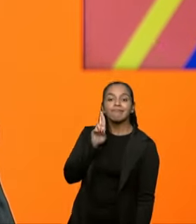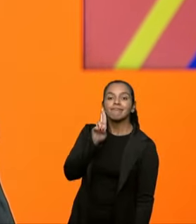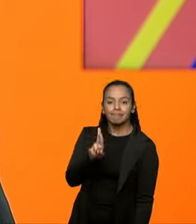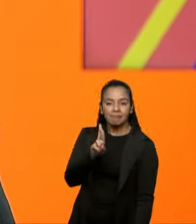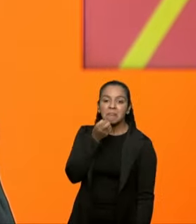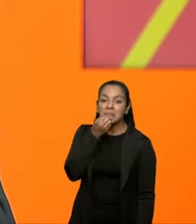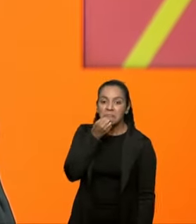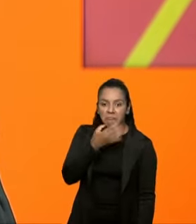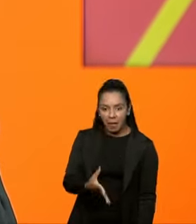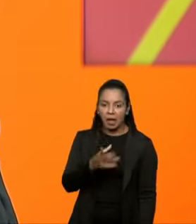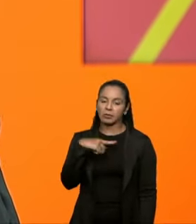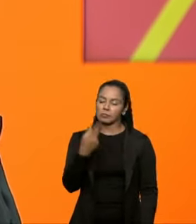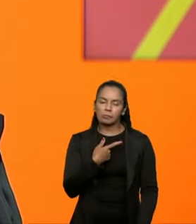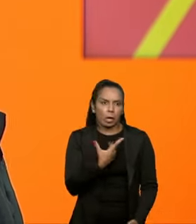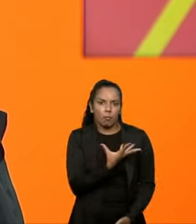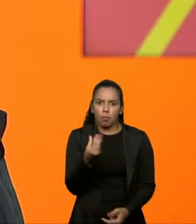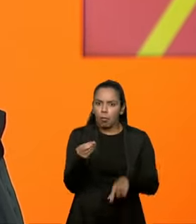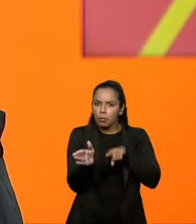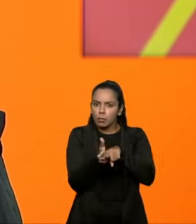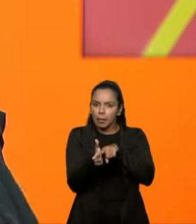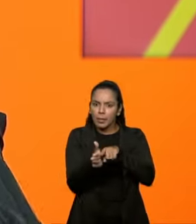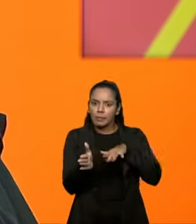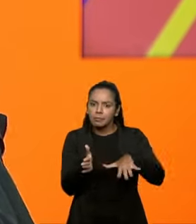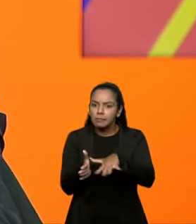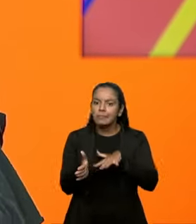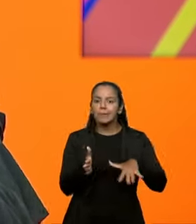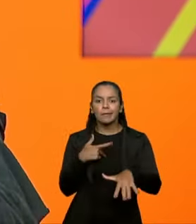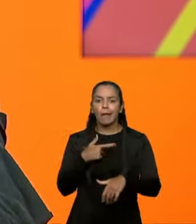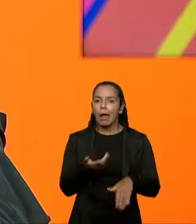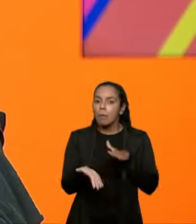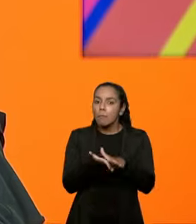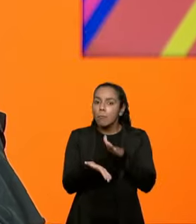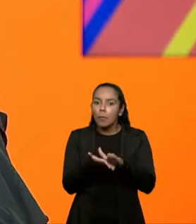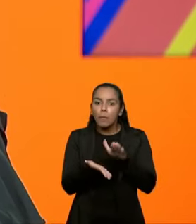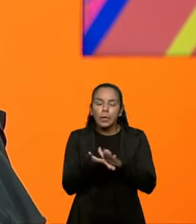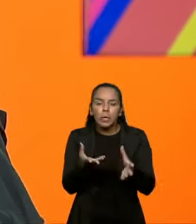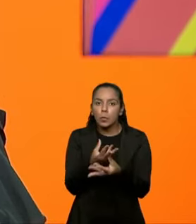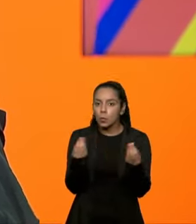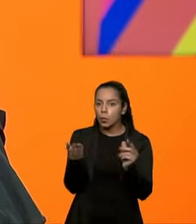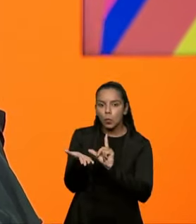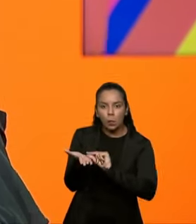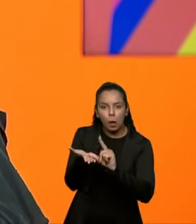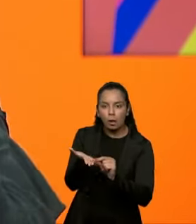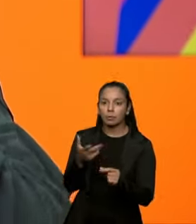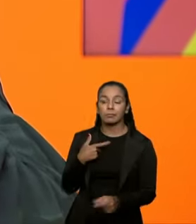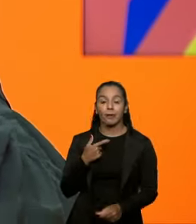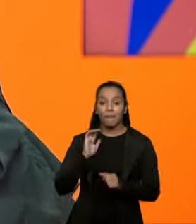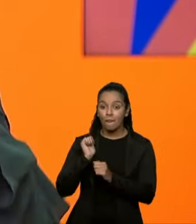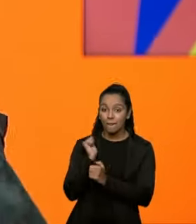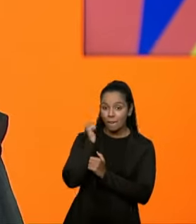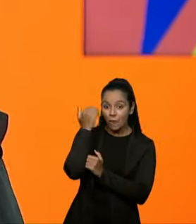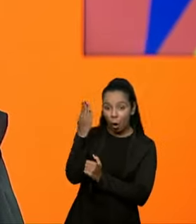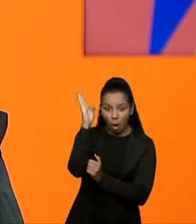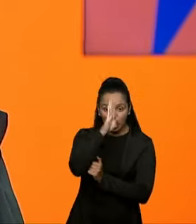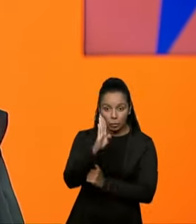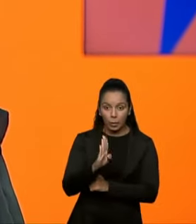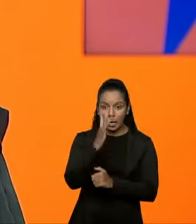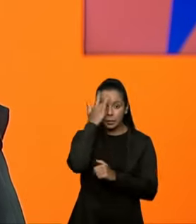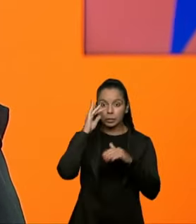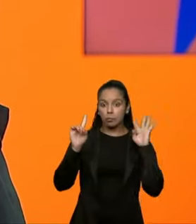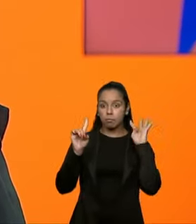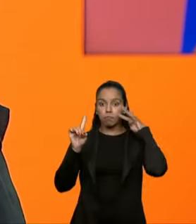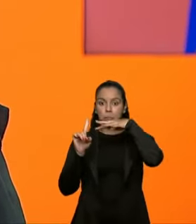muita pesquisa, muita publicação. Então, lá fora, o Brasil é muito bem visto nessa área do